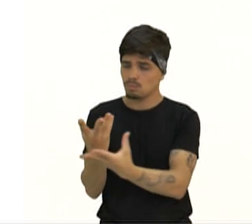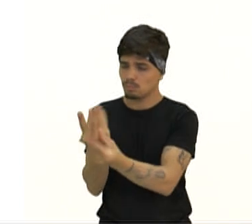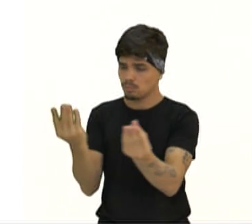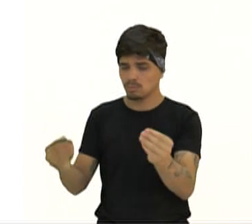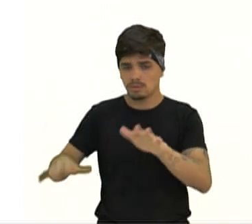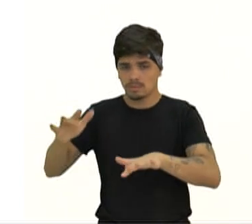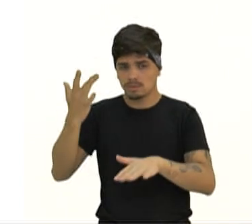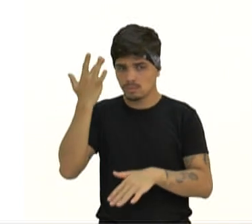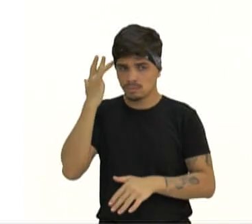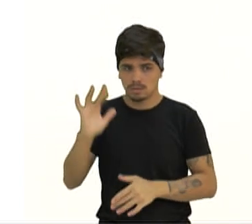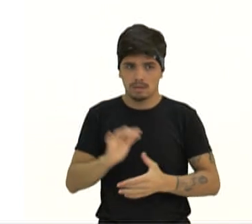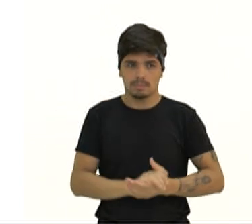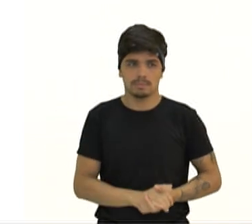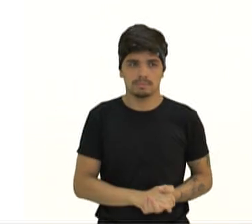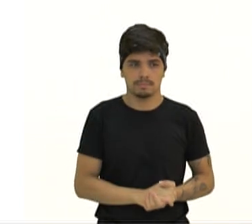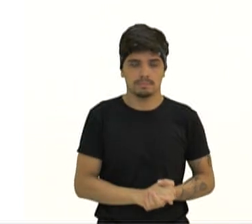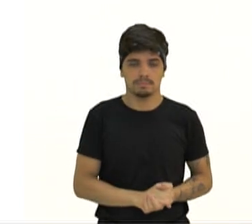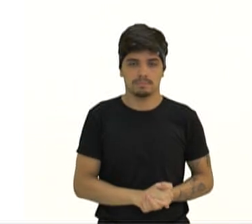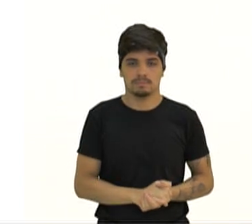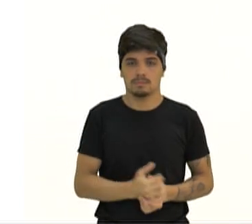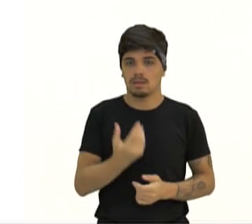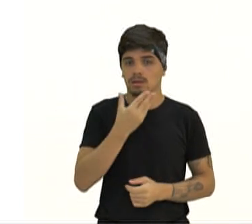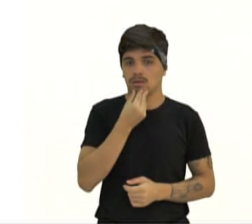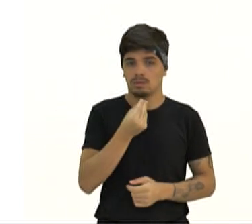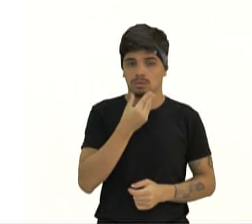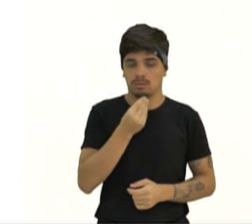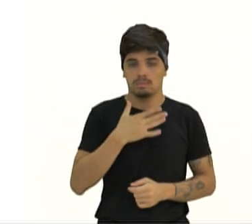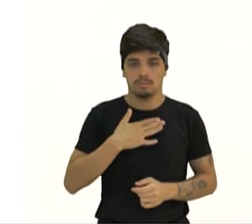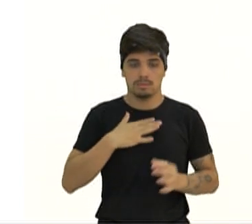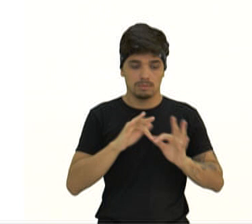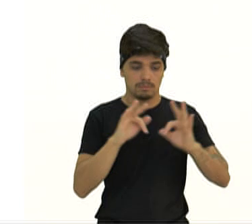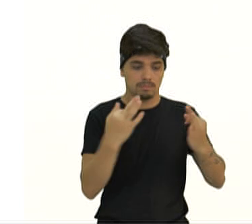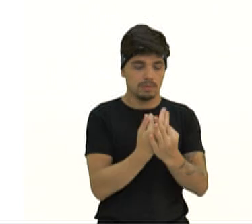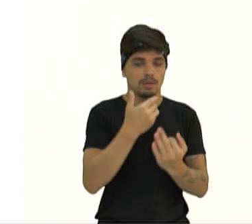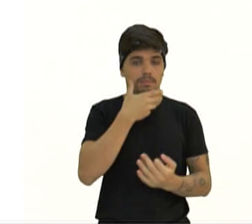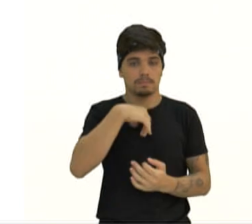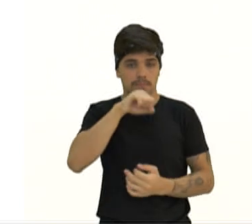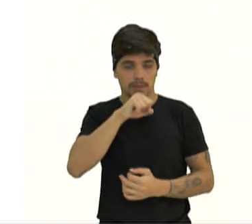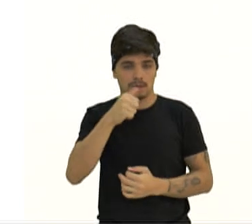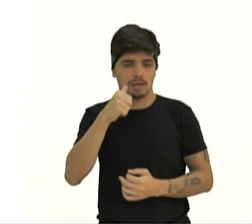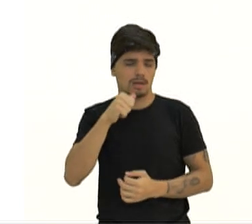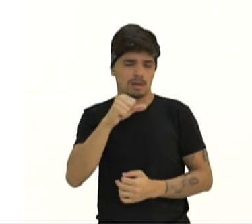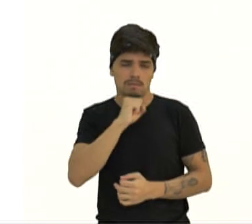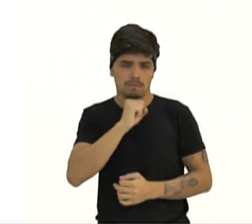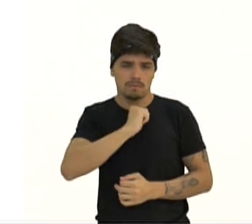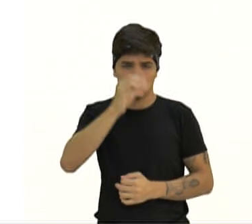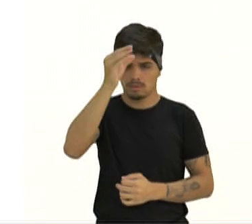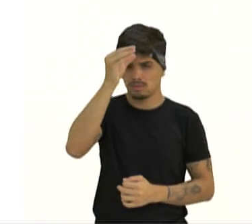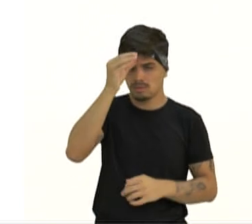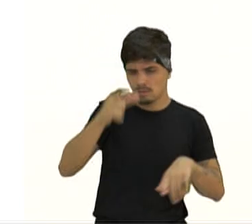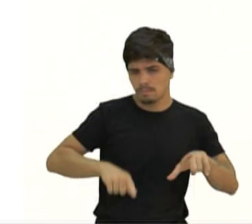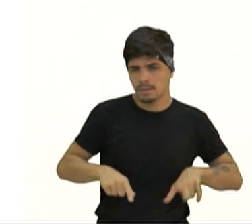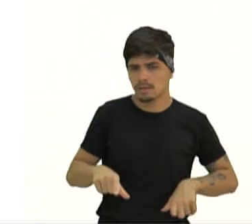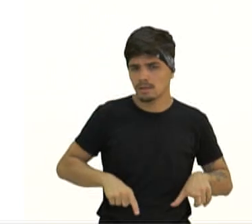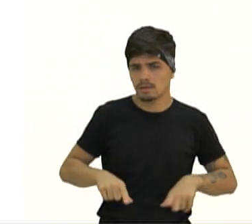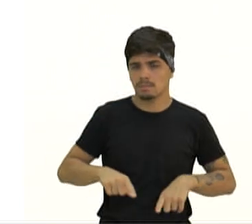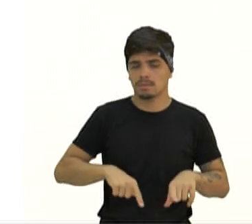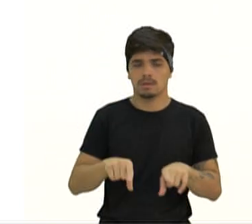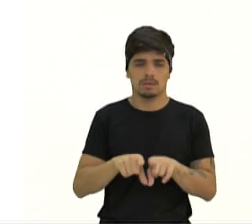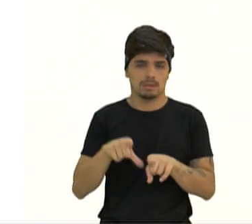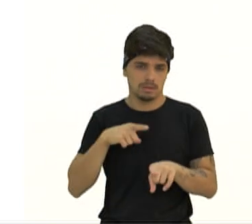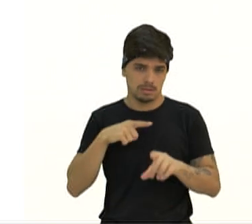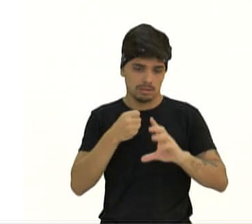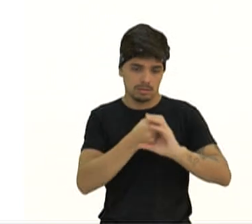nem sabem e os homens da minha família paterna pai avô tios irmãos primos e minha tia tem